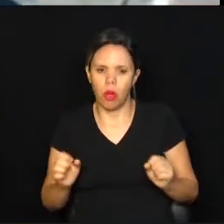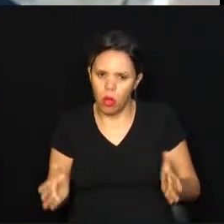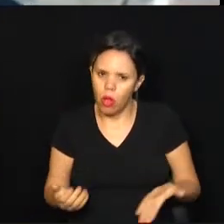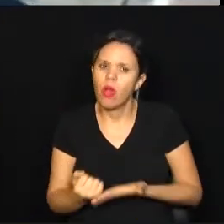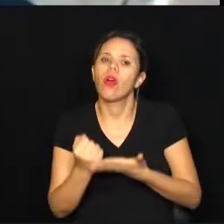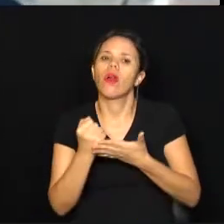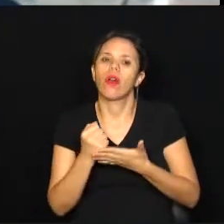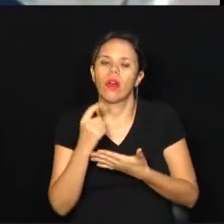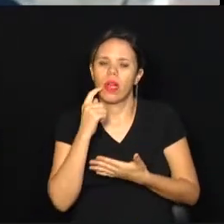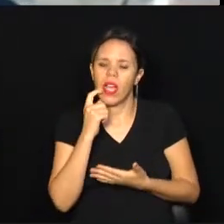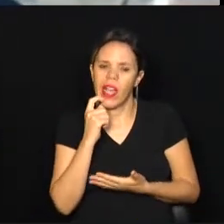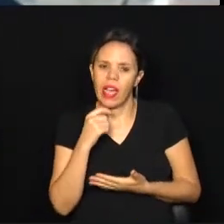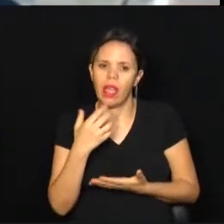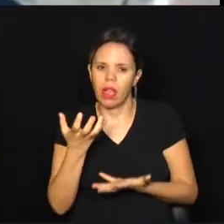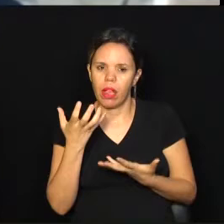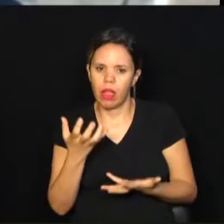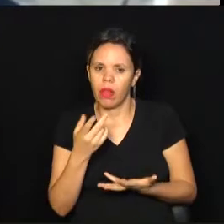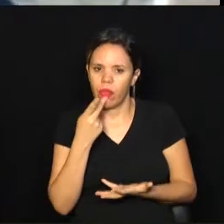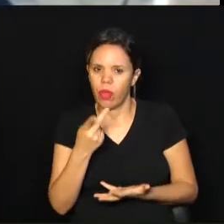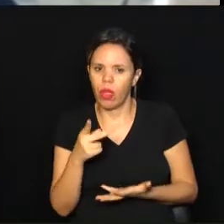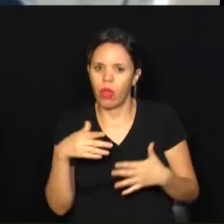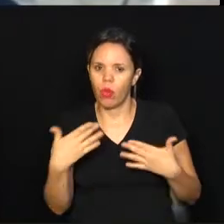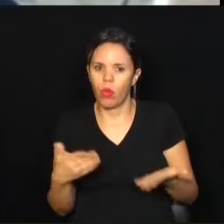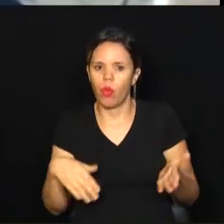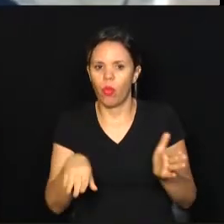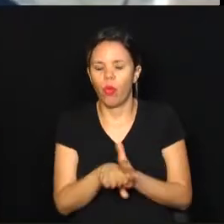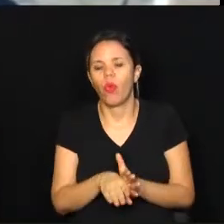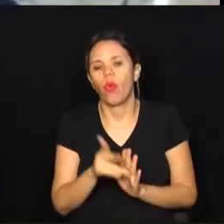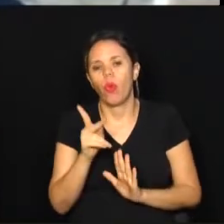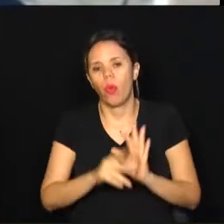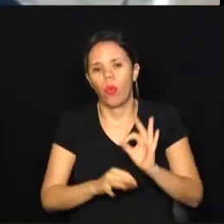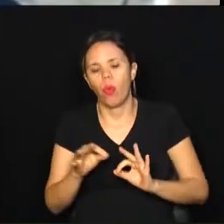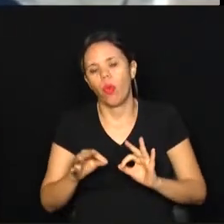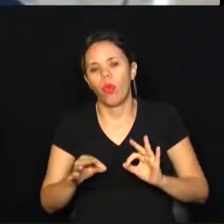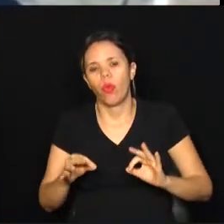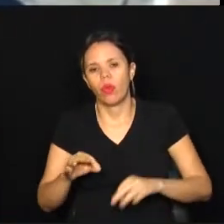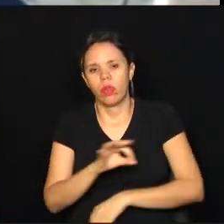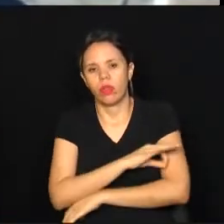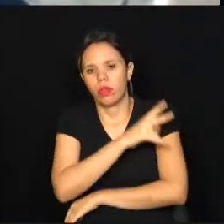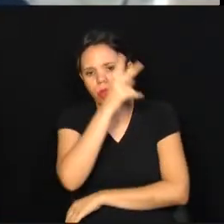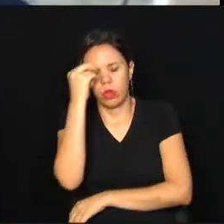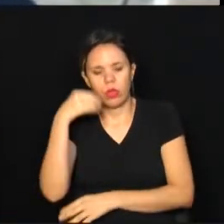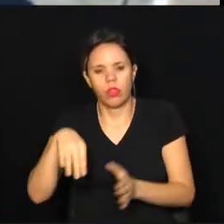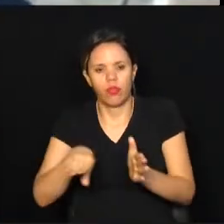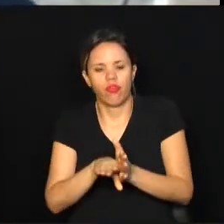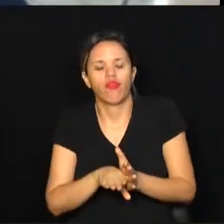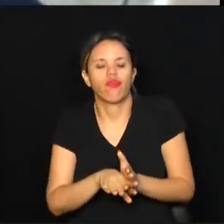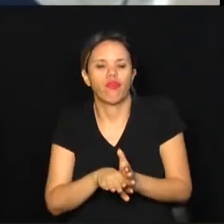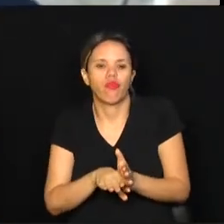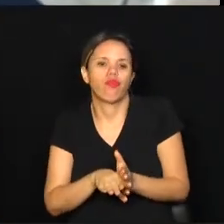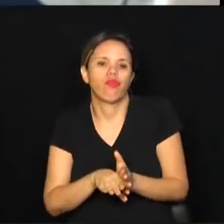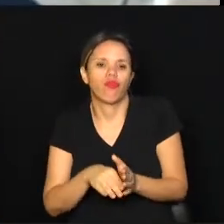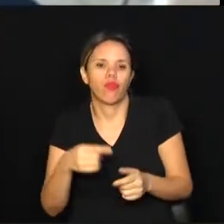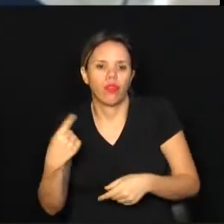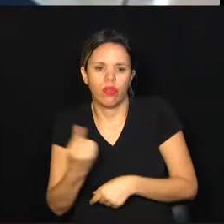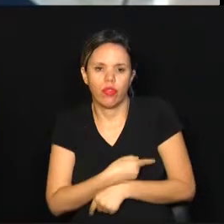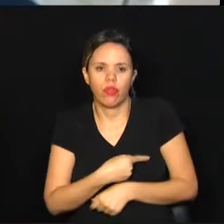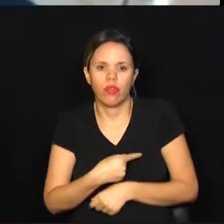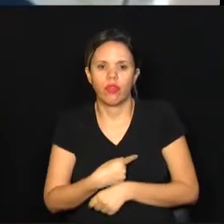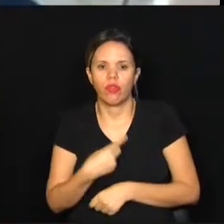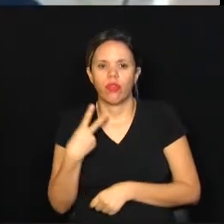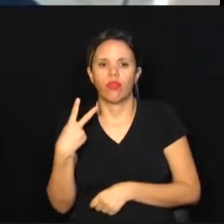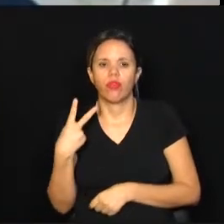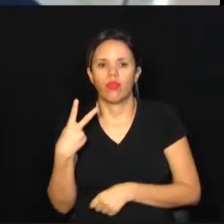promover, mas eu quero dizer que quando vem um plano diretor para a Câmara Municipal, pelo menos nas últimas